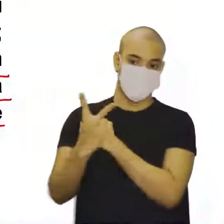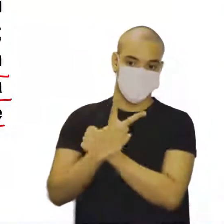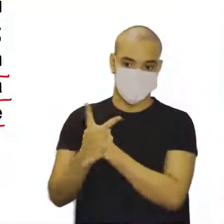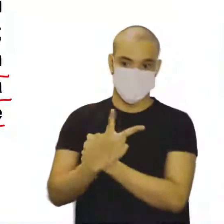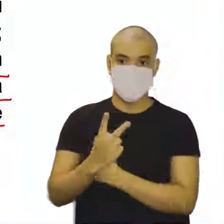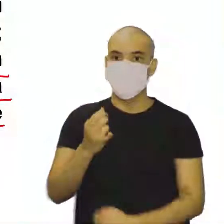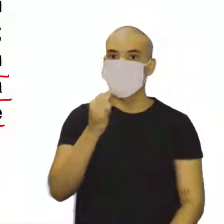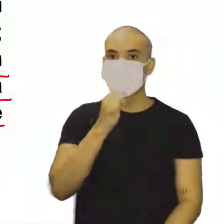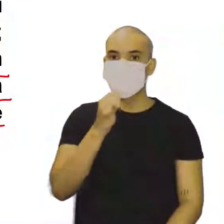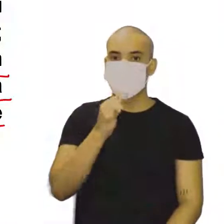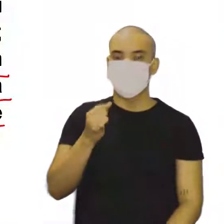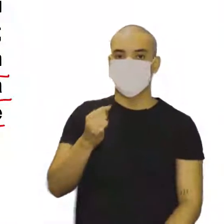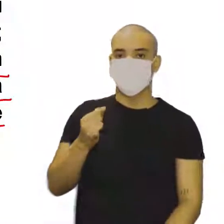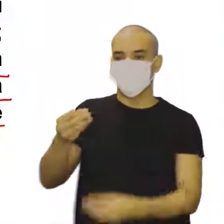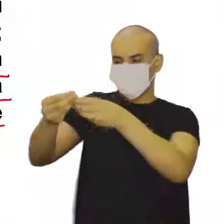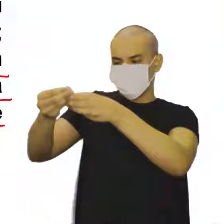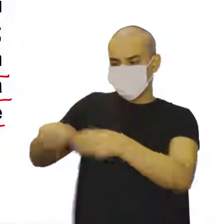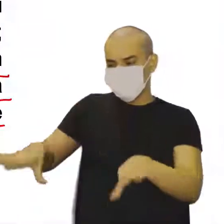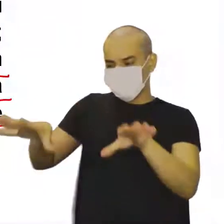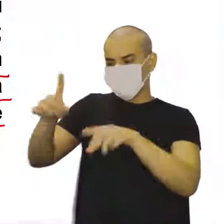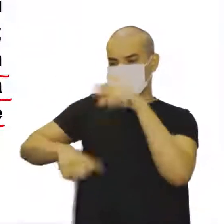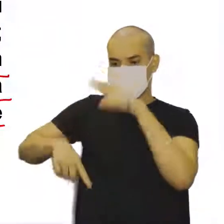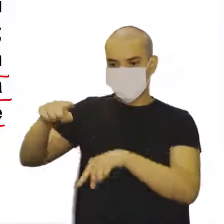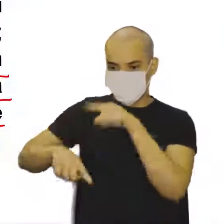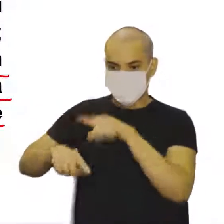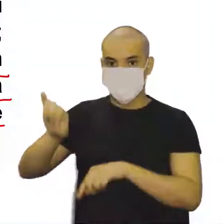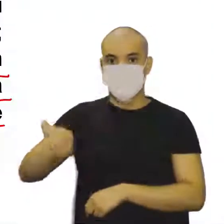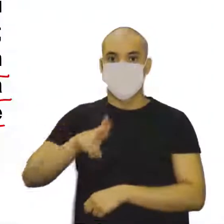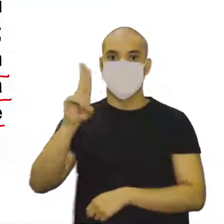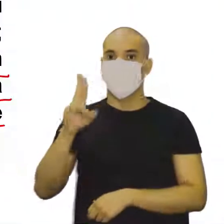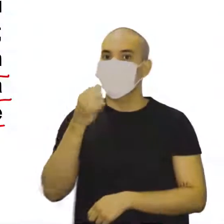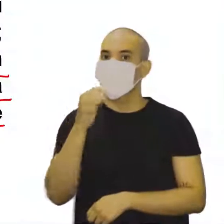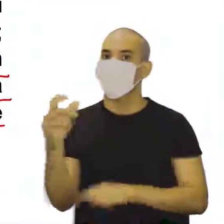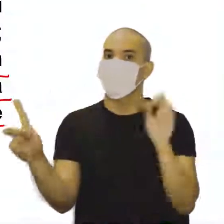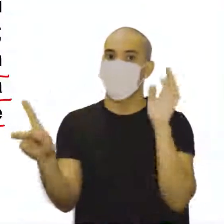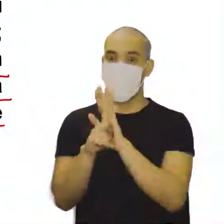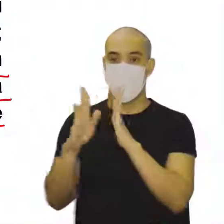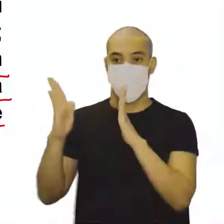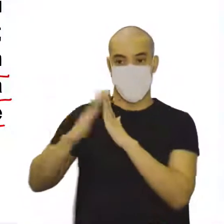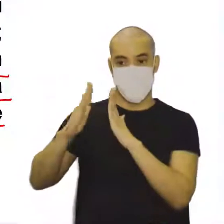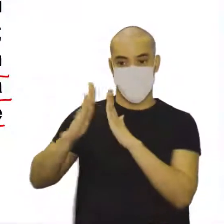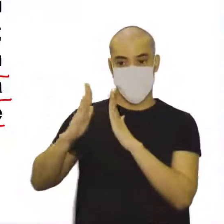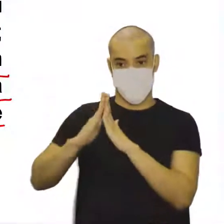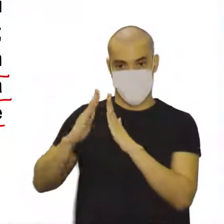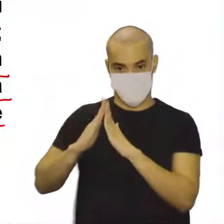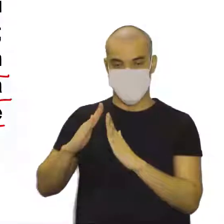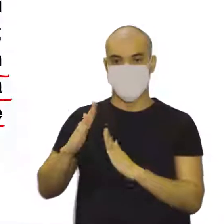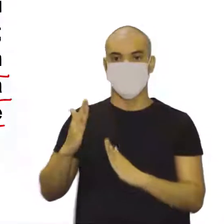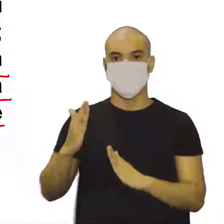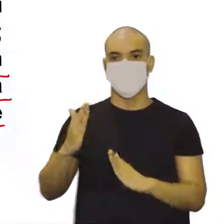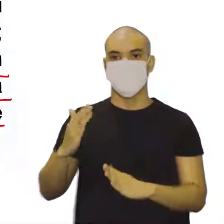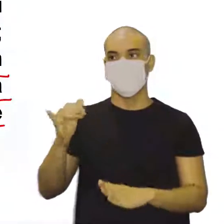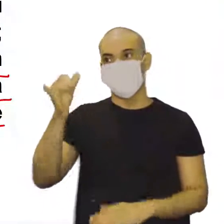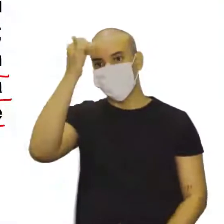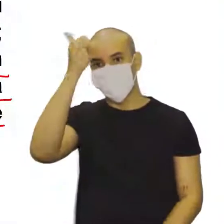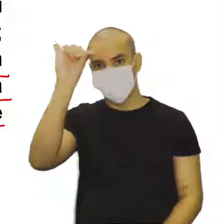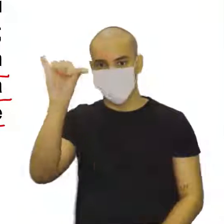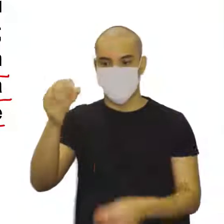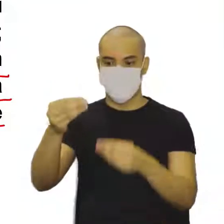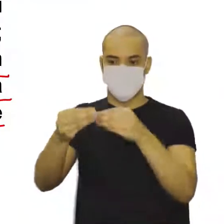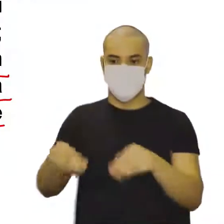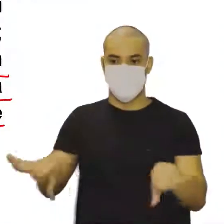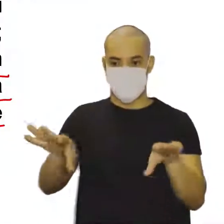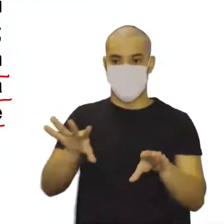você estragar o equipamento, né, o aparelho eletrodoméstico na sua casa, o aparelho eletrônico, em vez dele estragar,